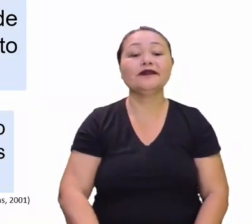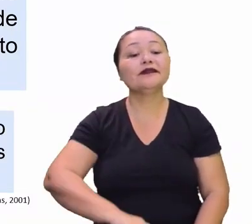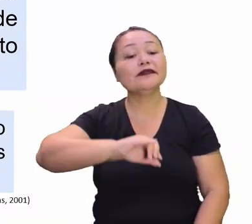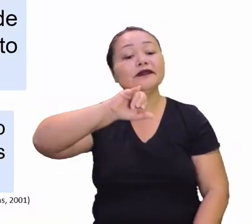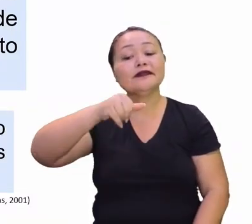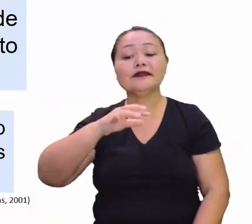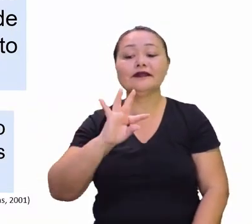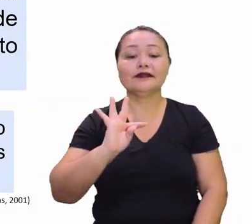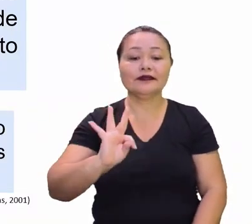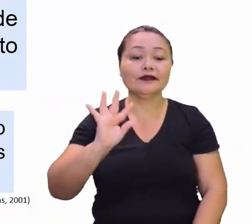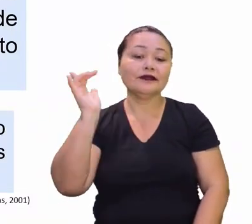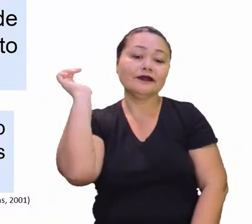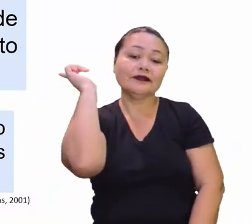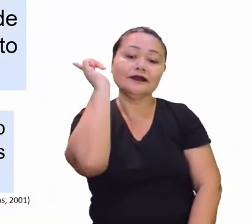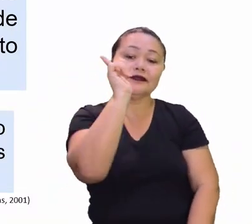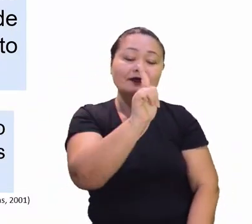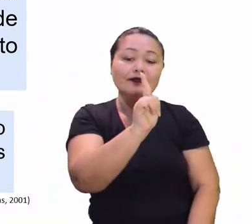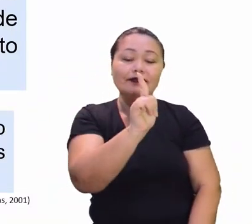E Jorge Teixeira